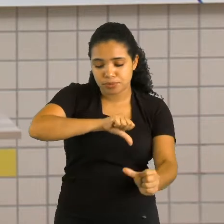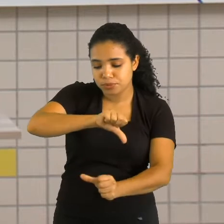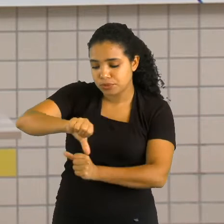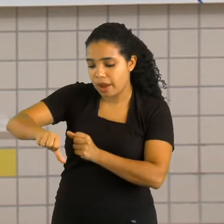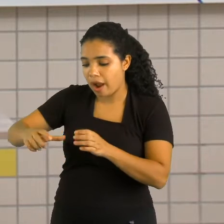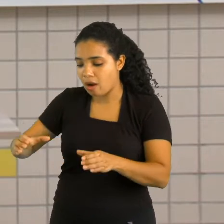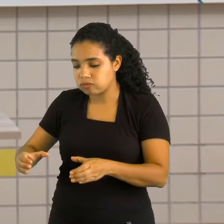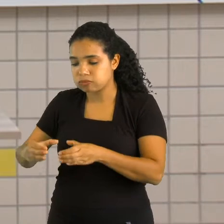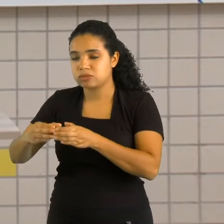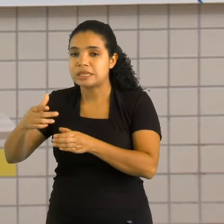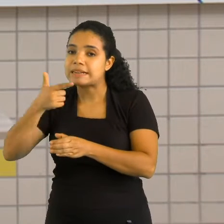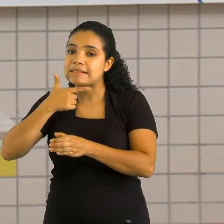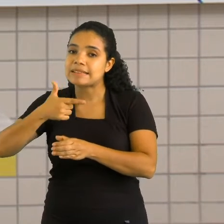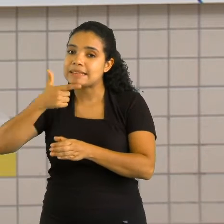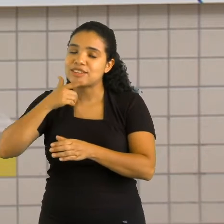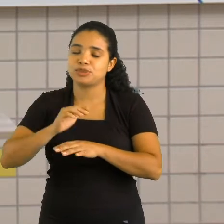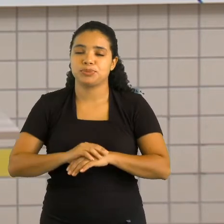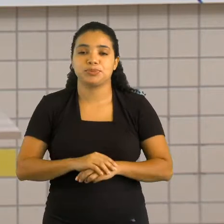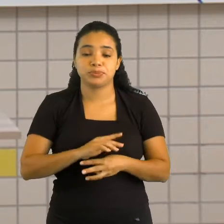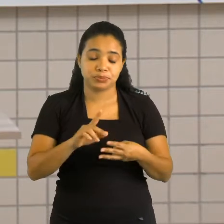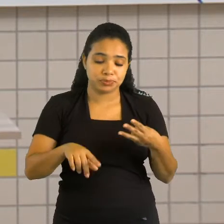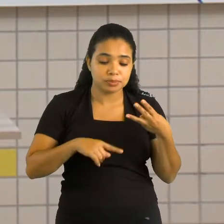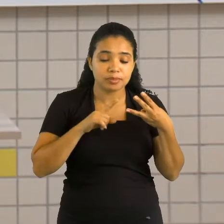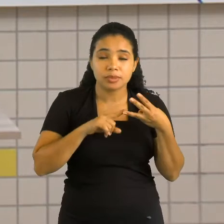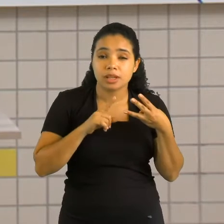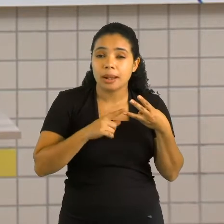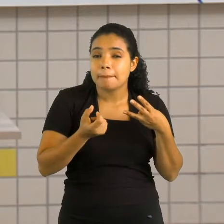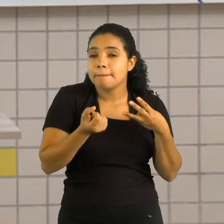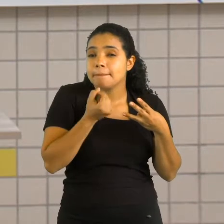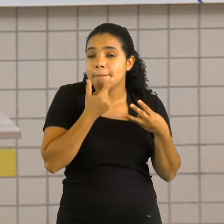No medicamento, quem de vocês já ouviram falar em